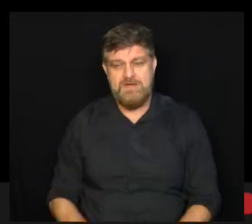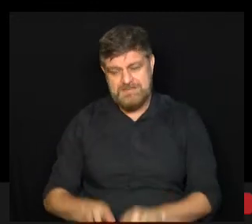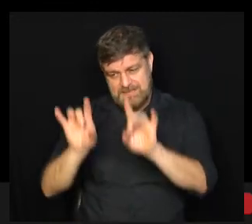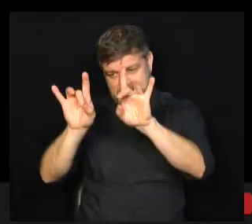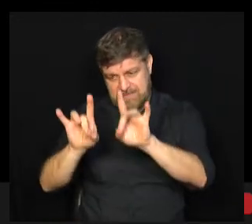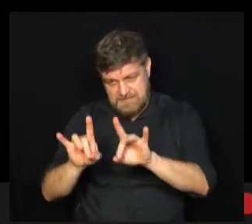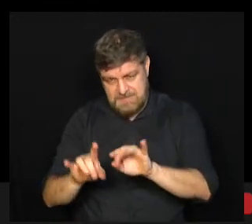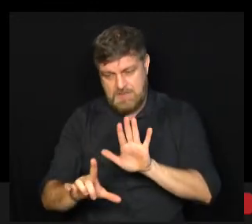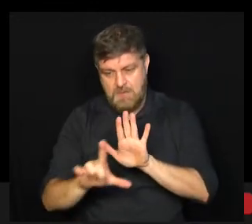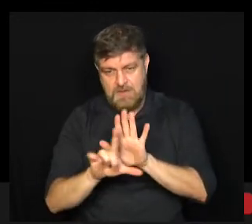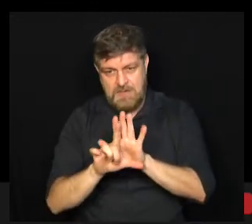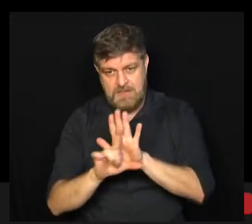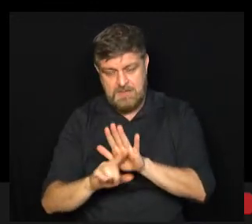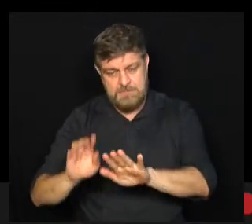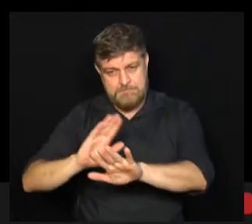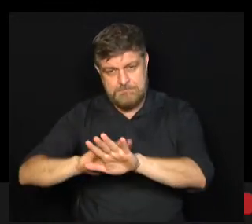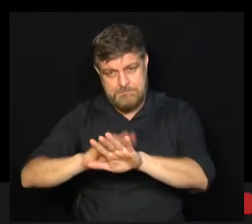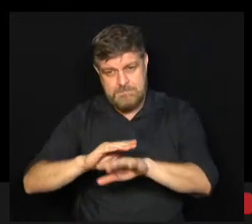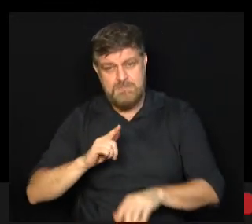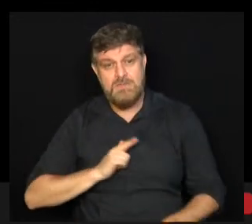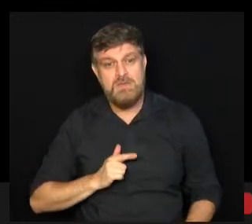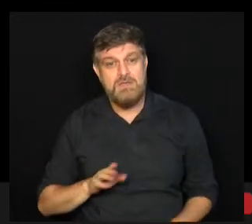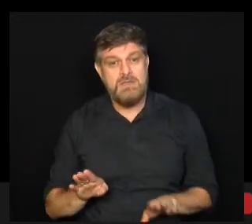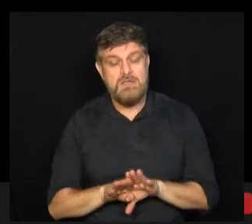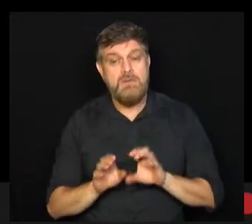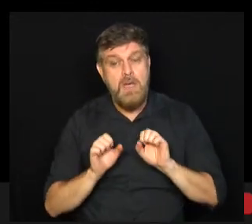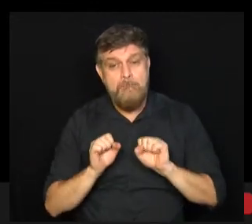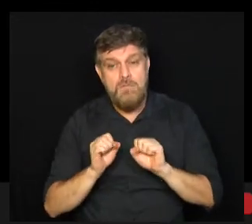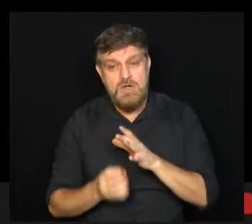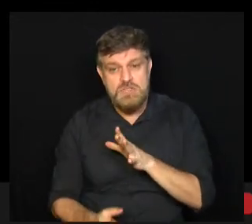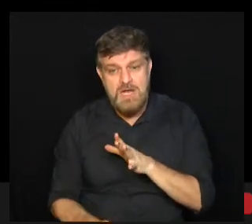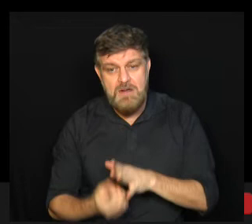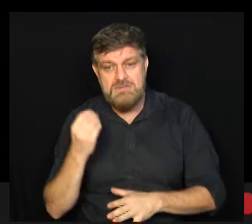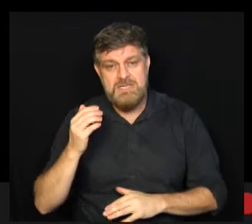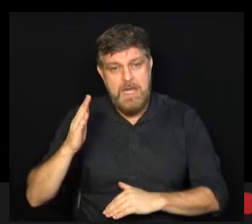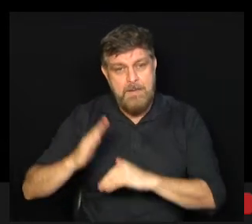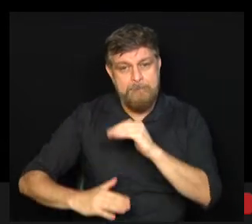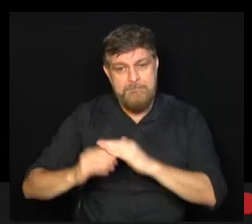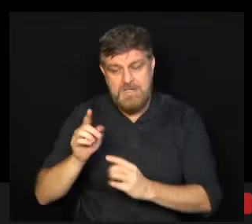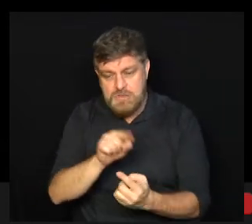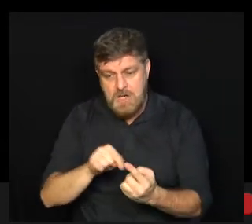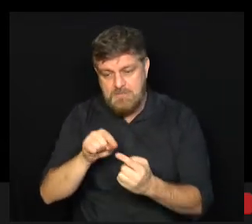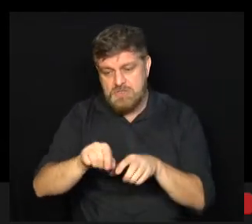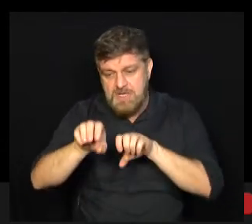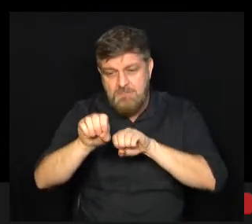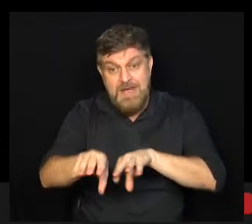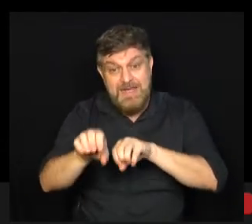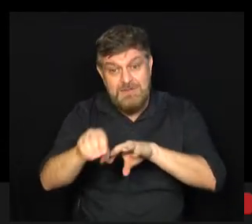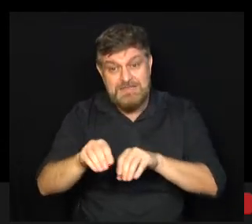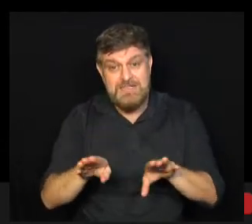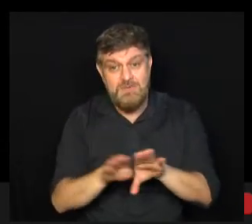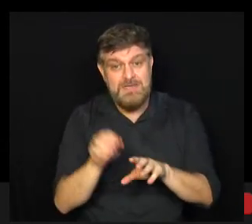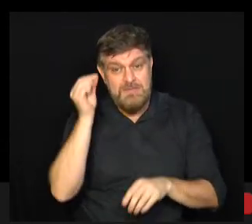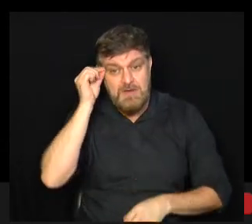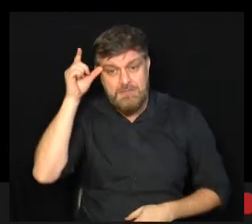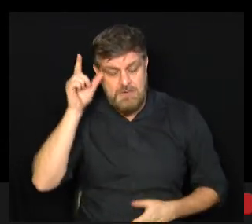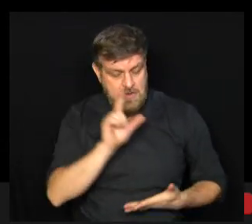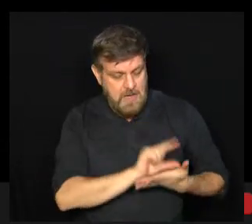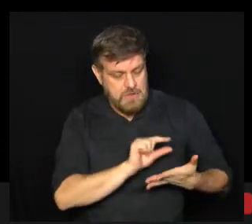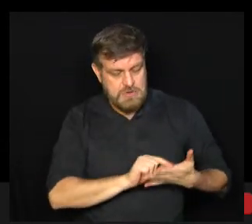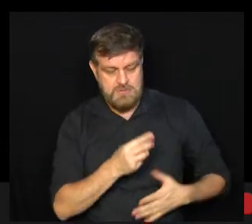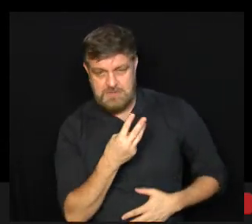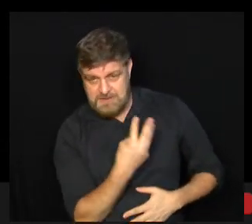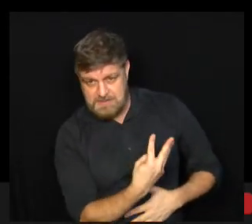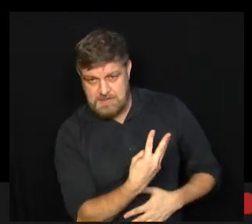esta lei, inclusive autorizando a realização de atividades educativas e culturais. Artigo 3º.